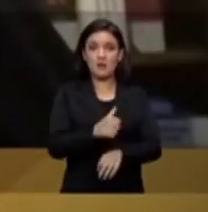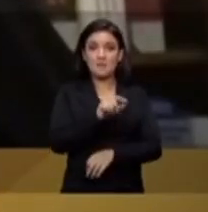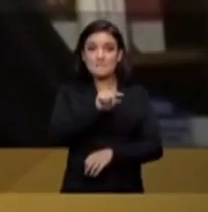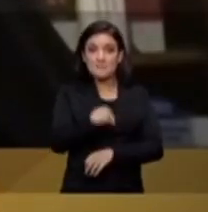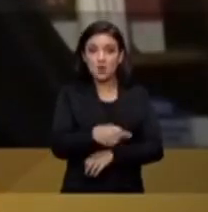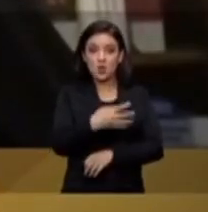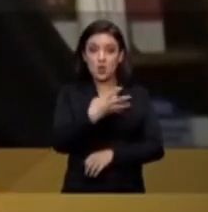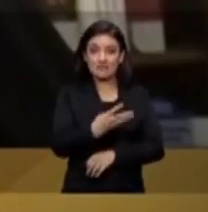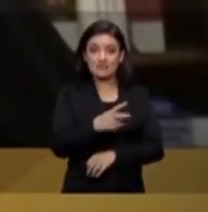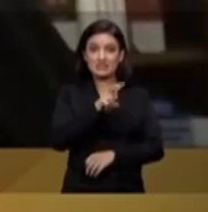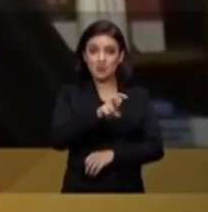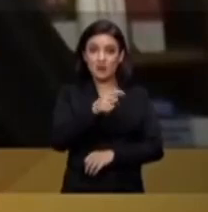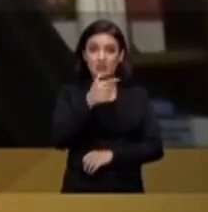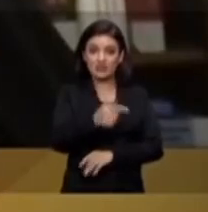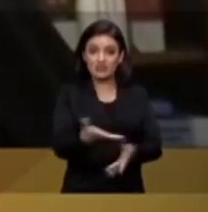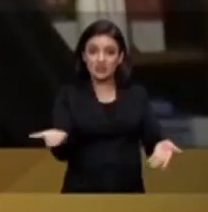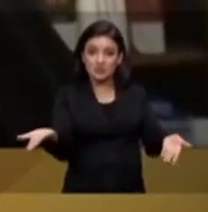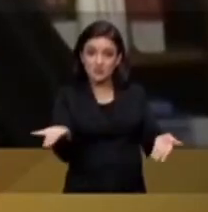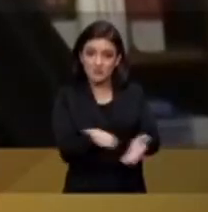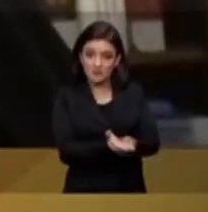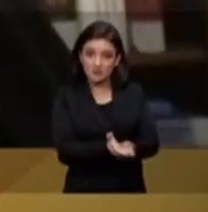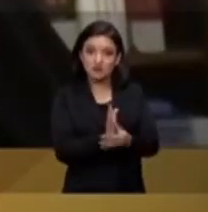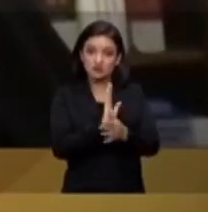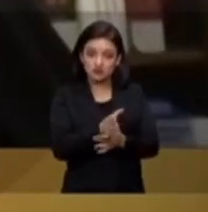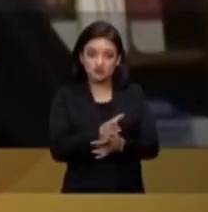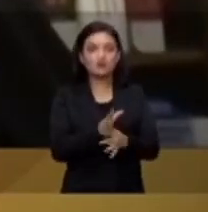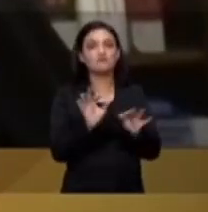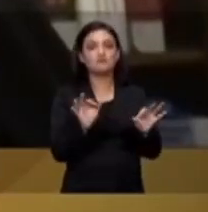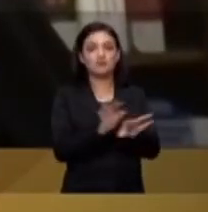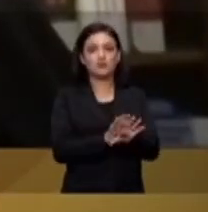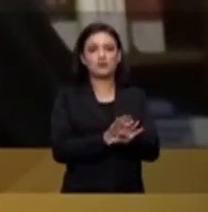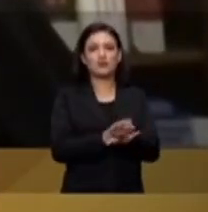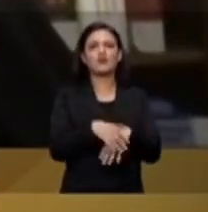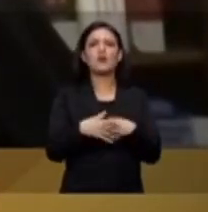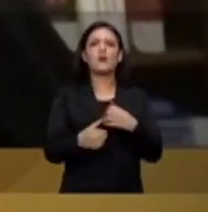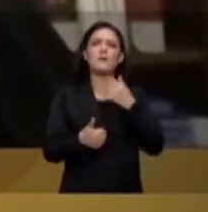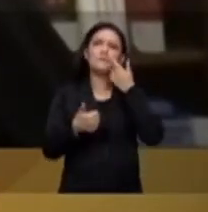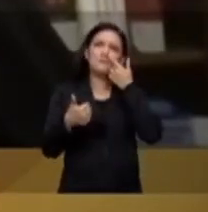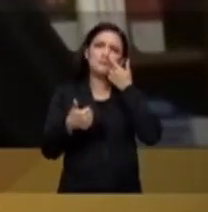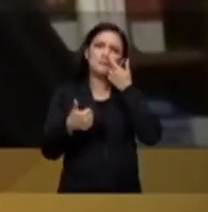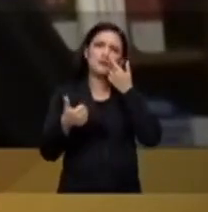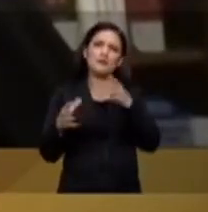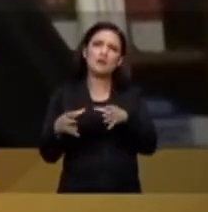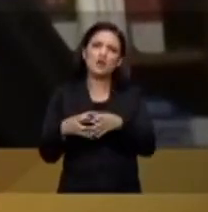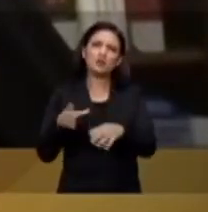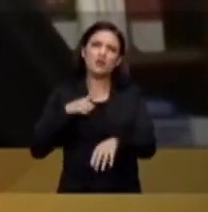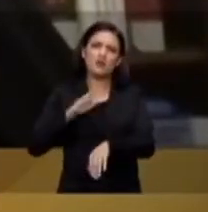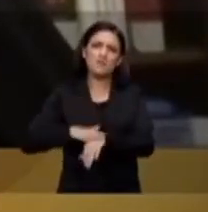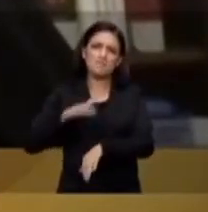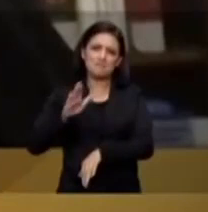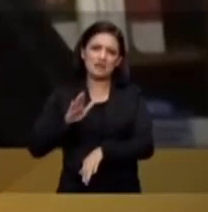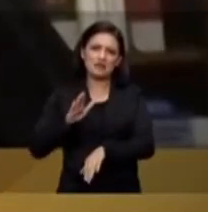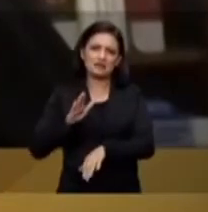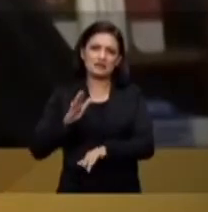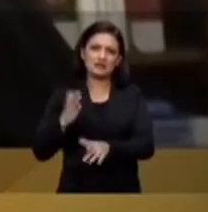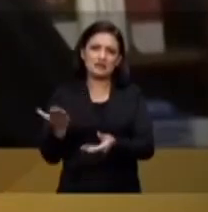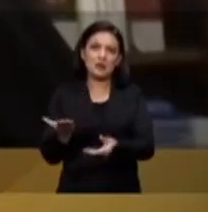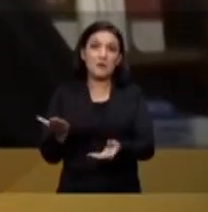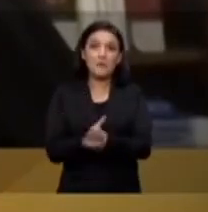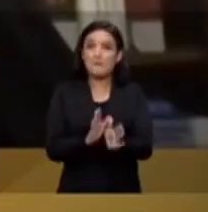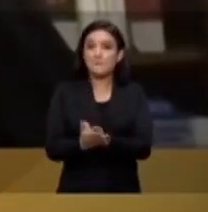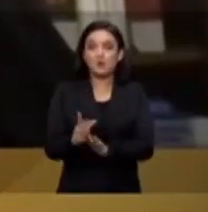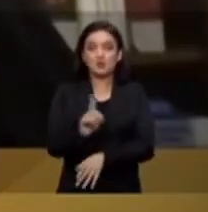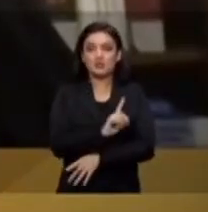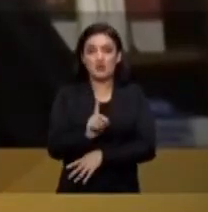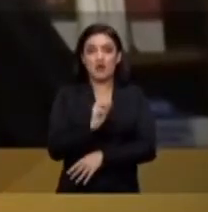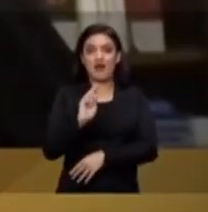1.457 processos. E, se não me engano, a primeira turma julgou um pouco mais. Portanto, processo não, habeas corpus.